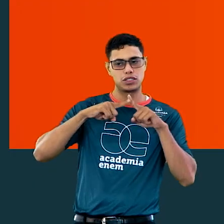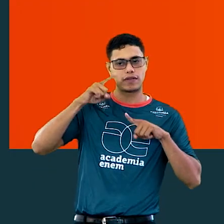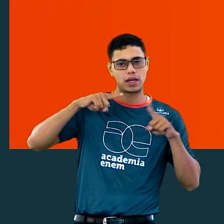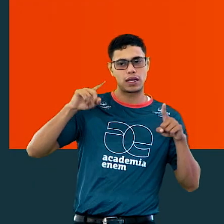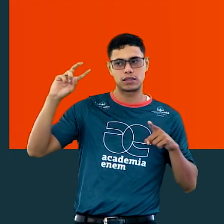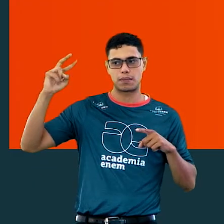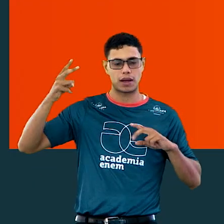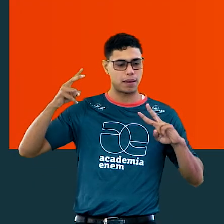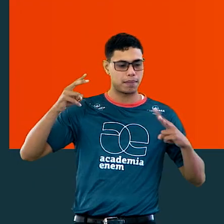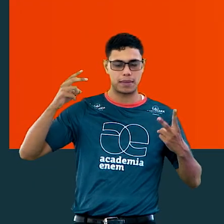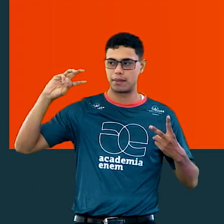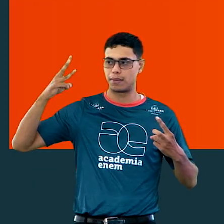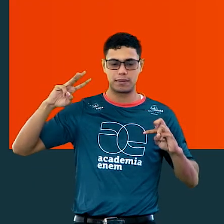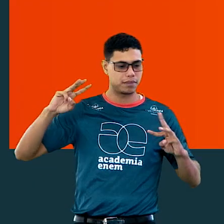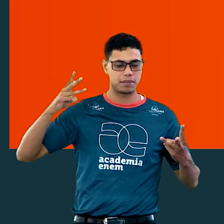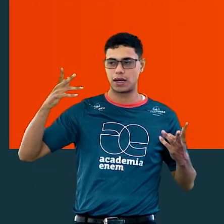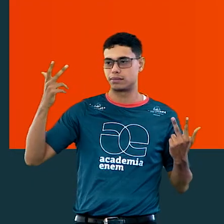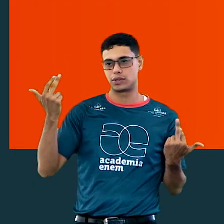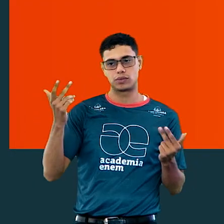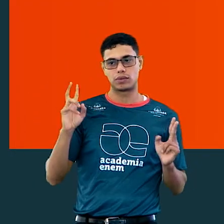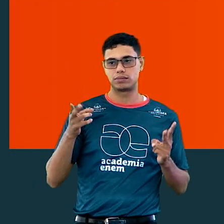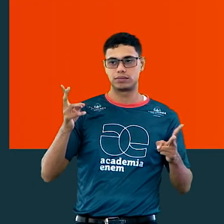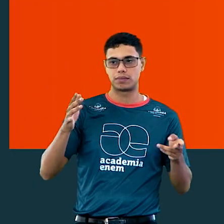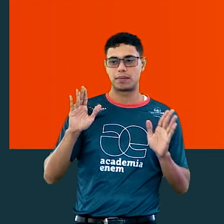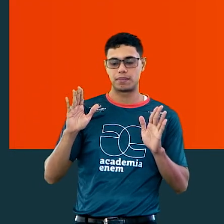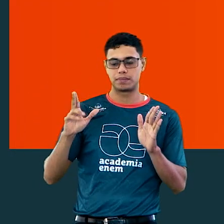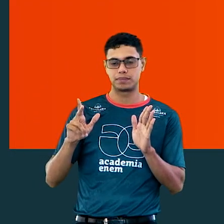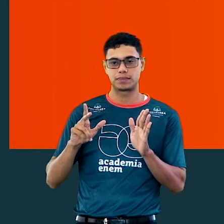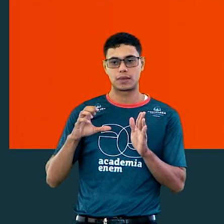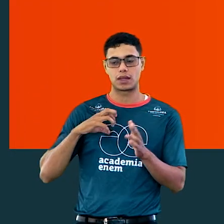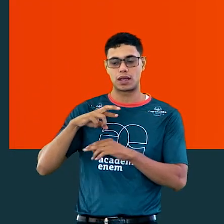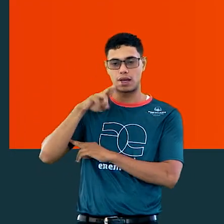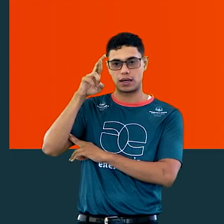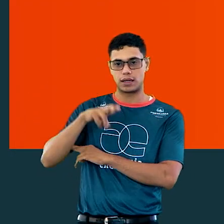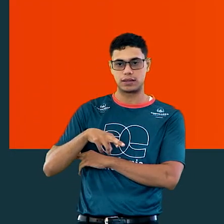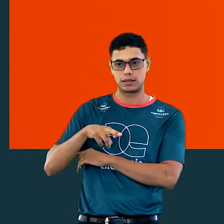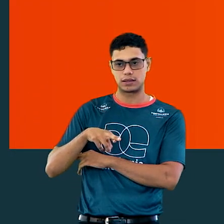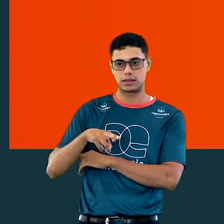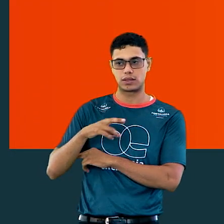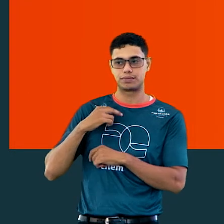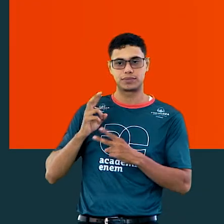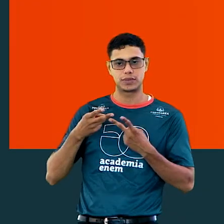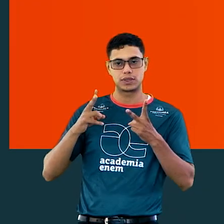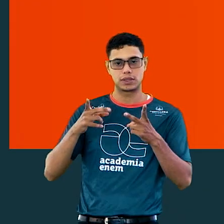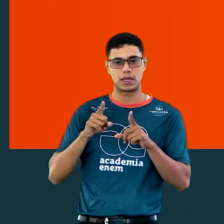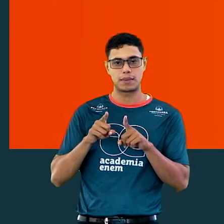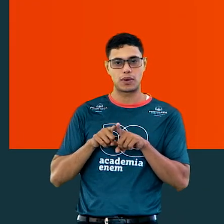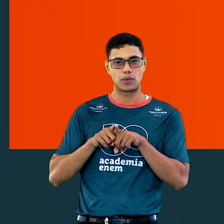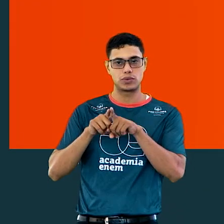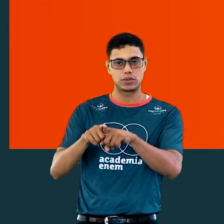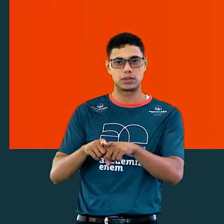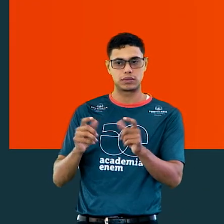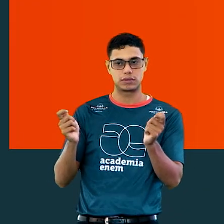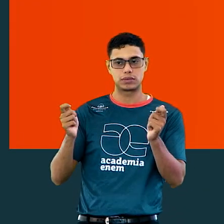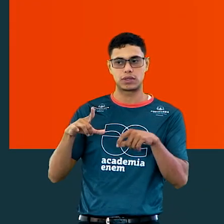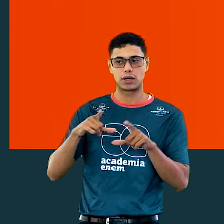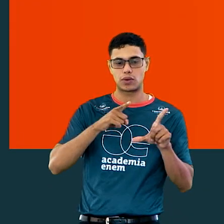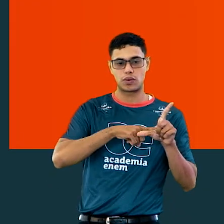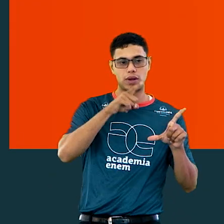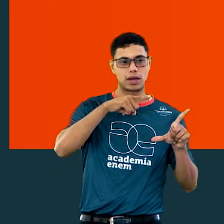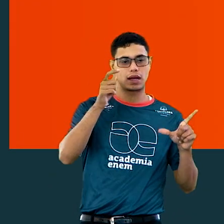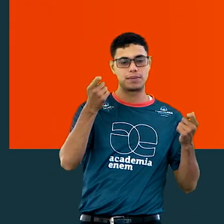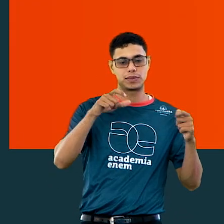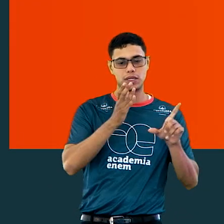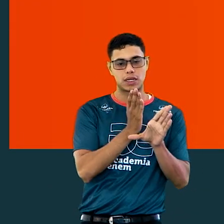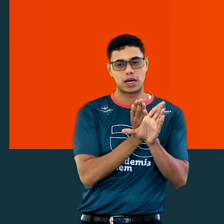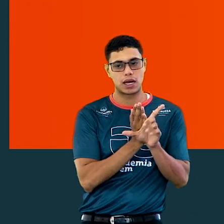diferença de potencial. Mas para que essa razão seja constante, o gráfico tem que ser uma reta